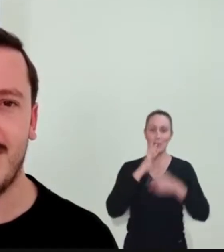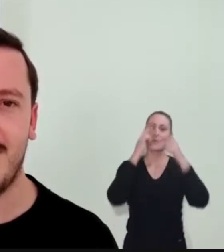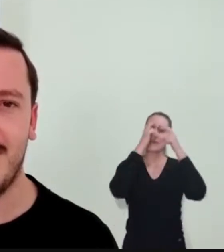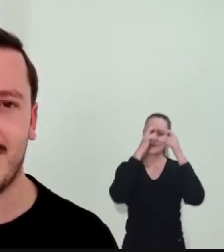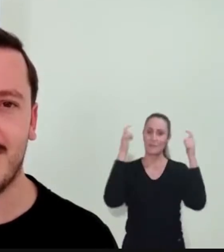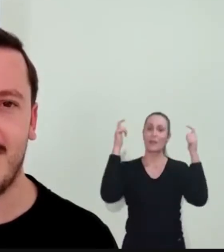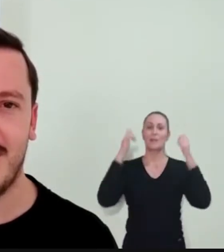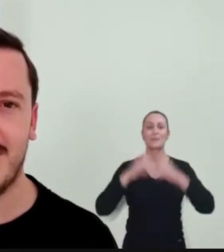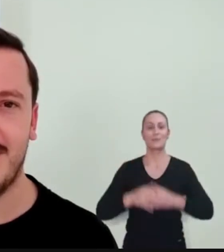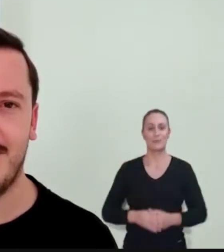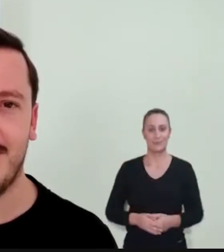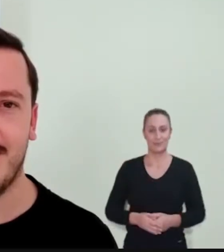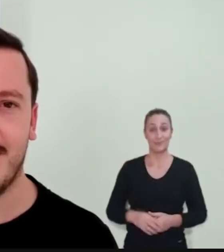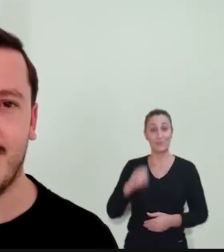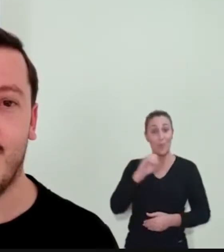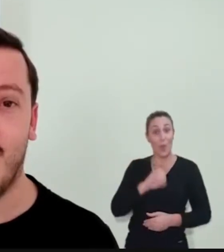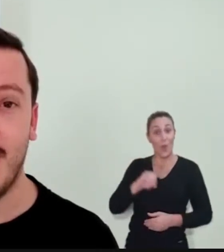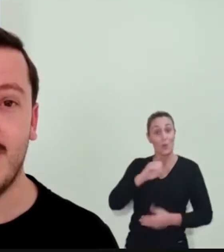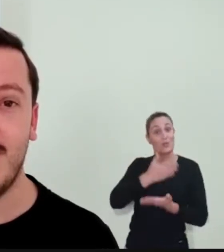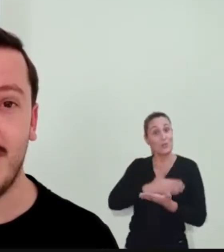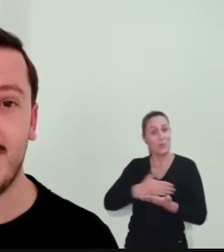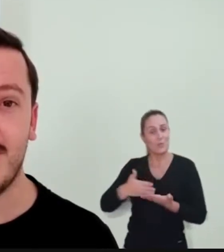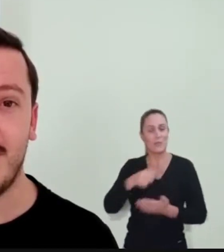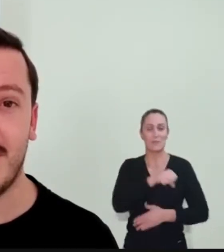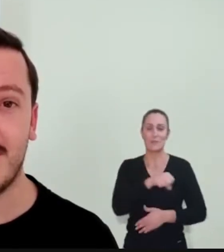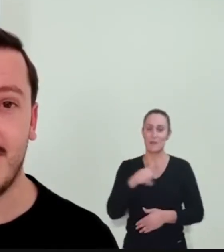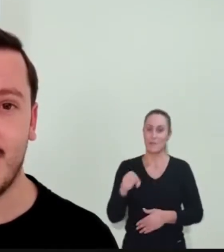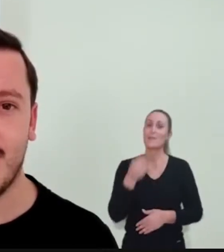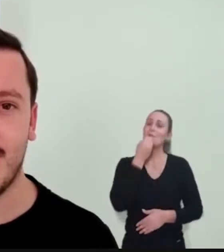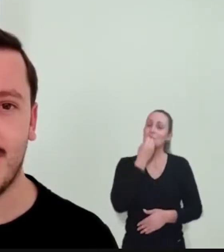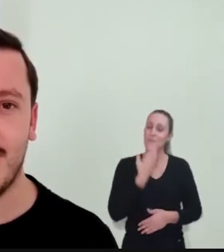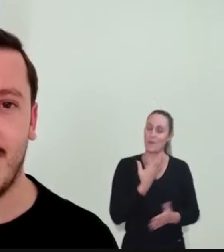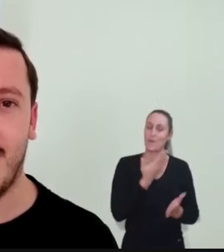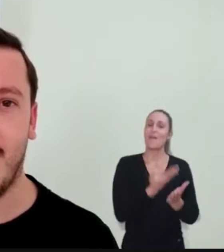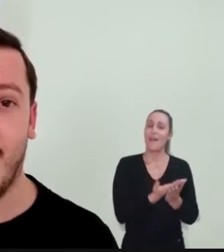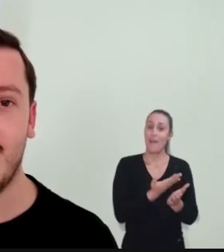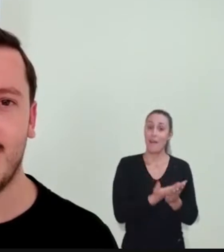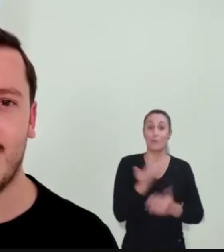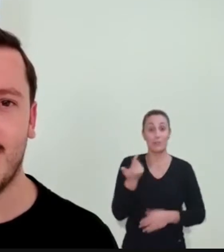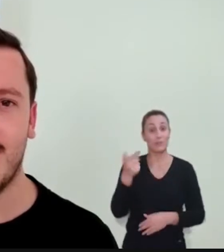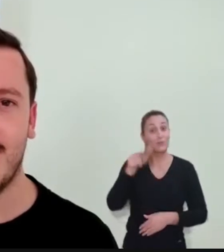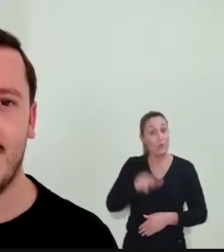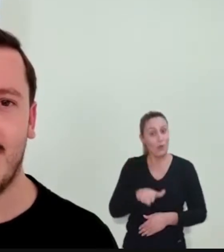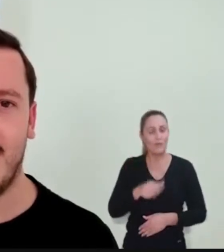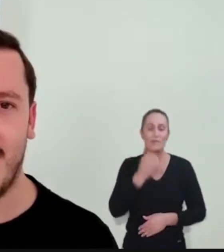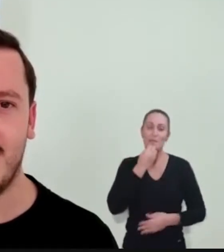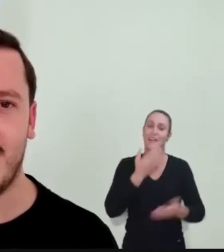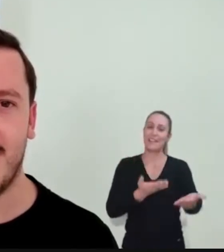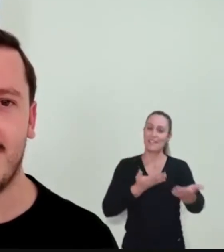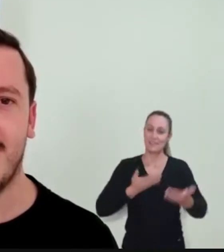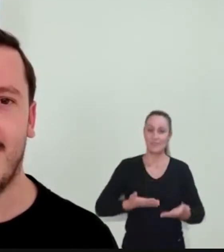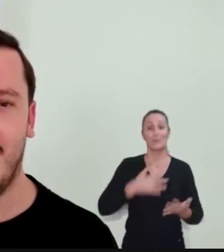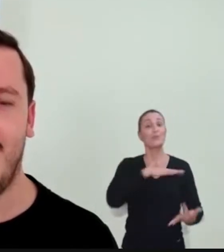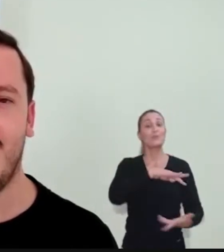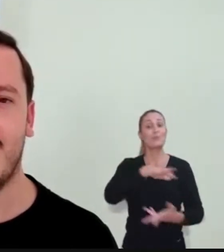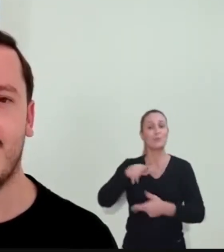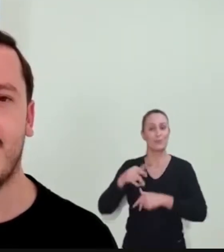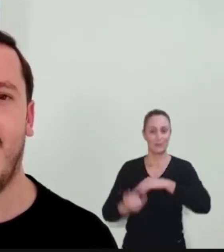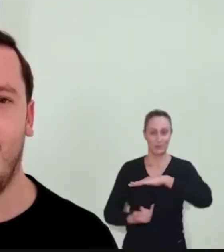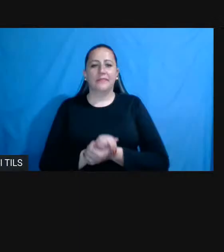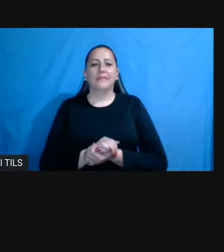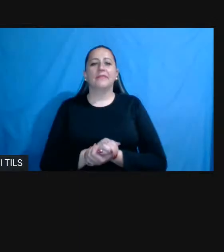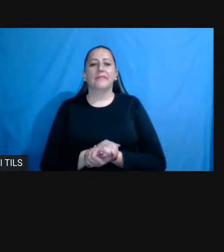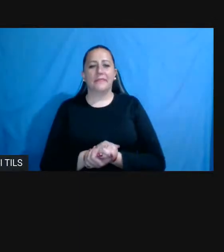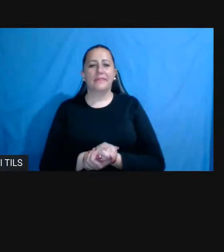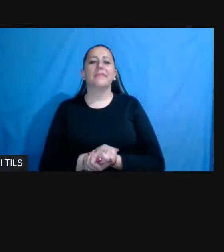juntos os caminhos do saber. Um ótimo início de semestre a todos, bons estudos e, mais uma vez,